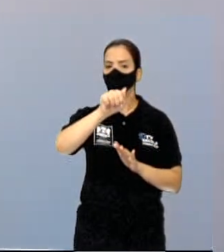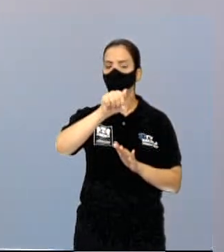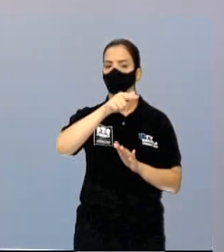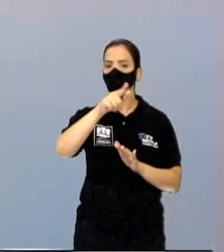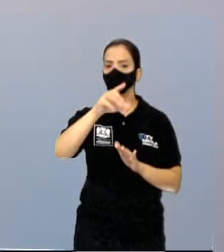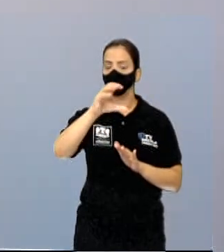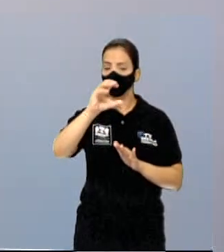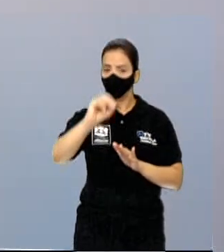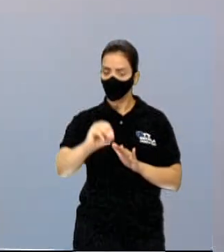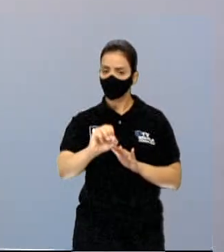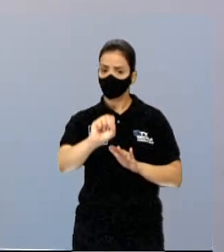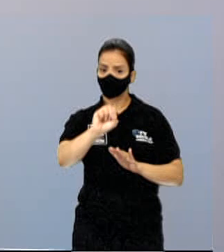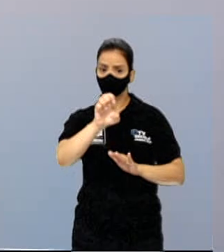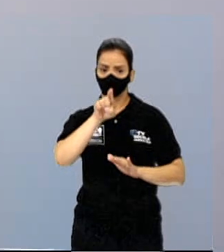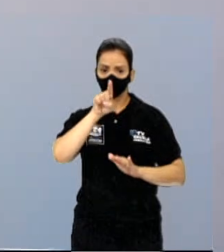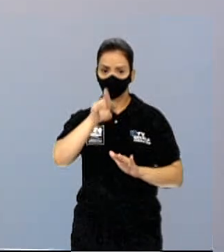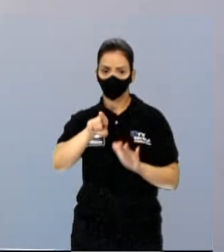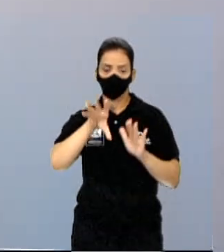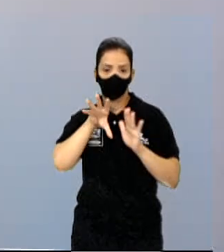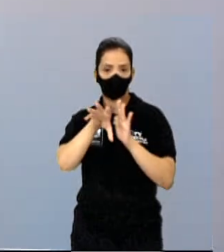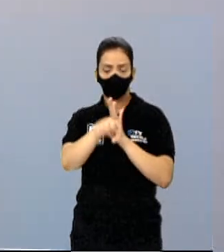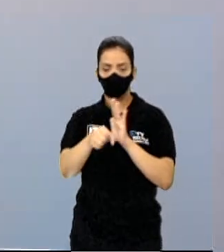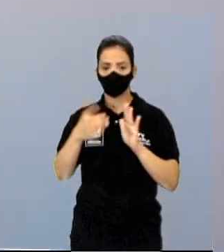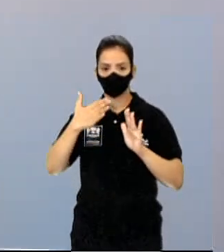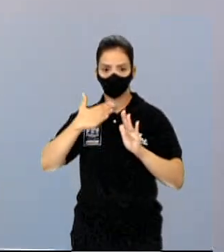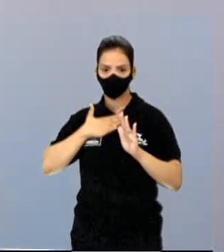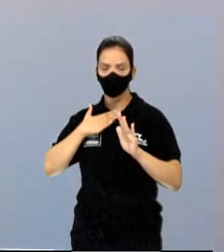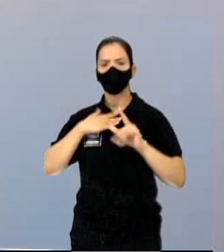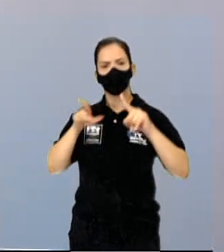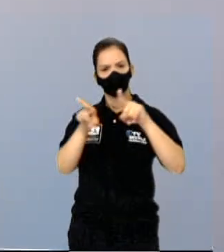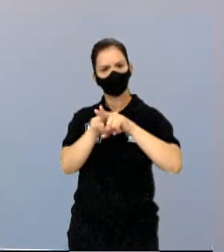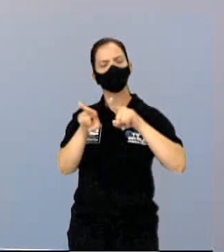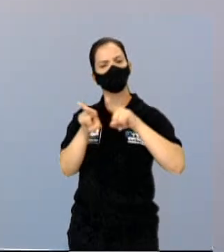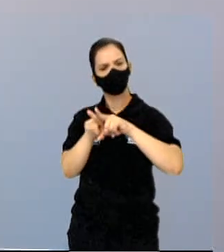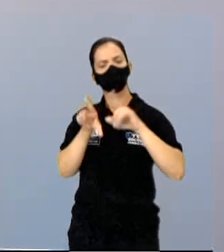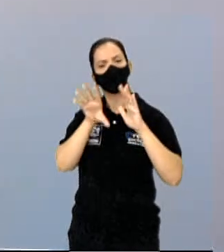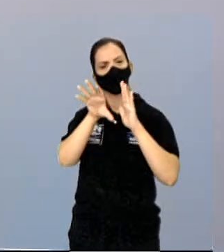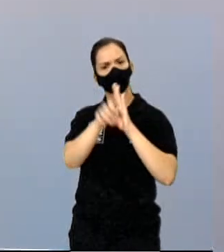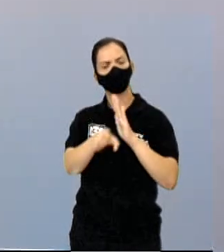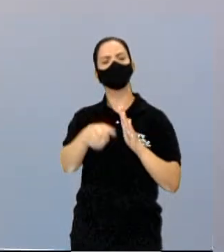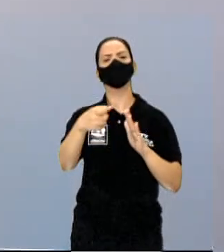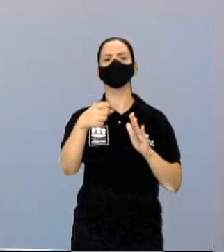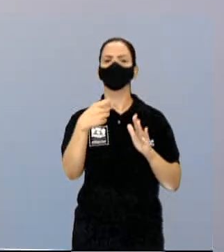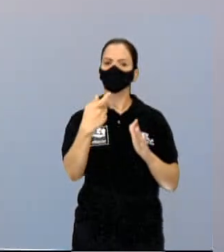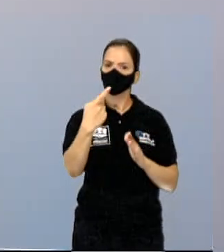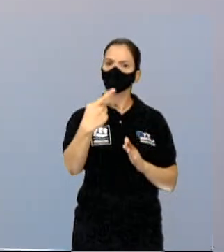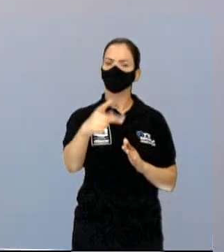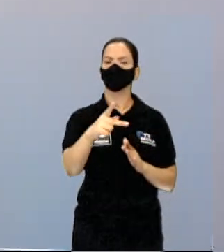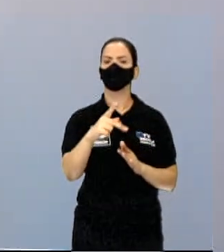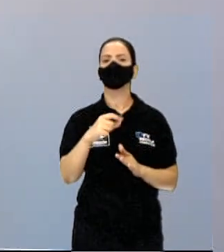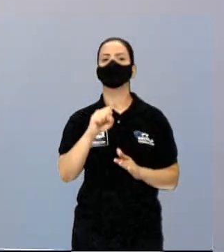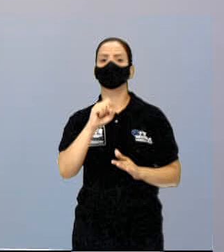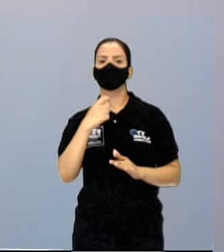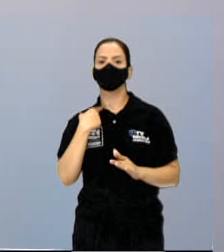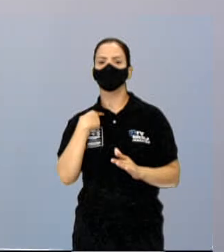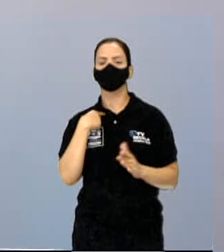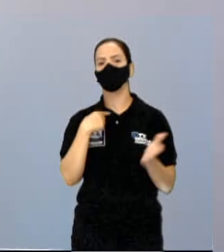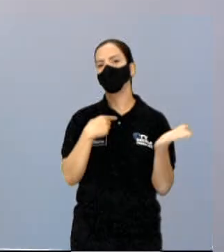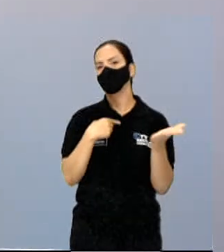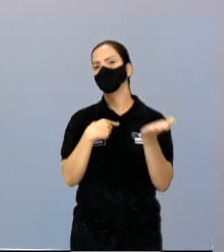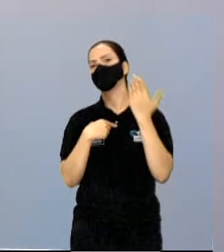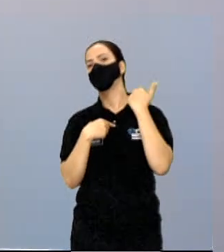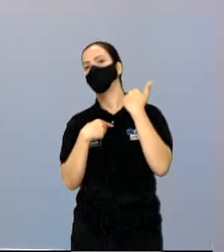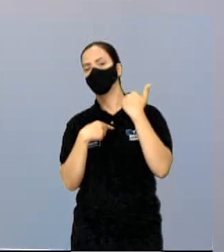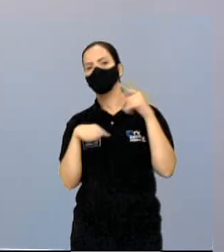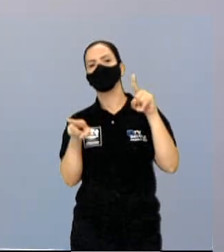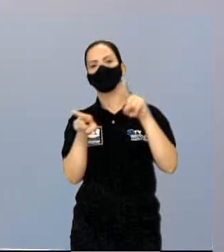se você roubasse algo de mim, eu poderia roubar algo de você. Se você me machucasse, me desse um tapa, eu poderia dar um tapa em você.